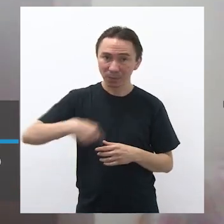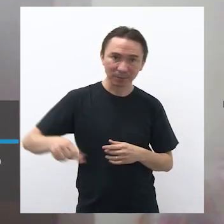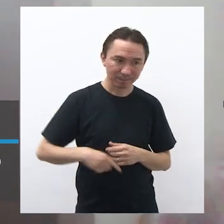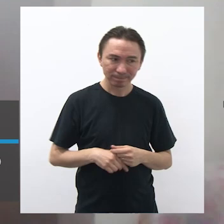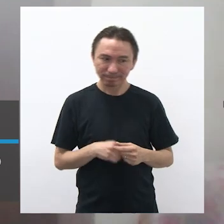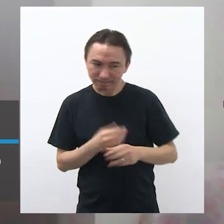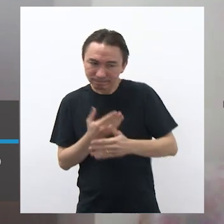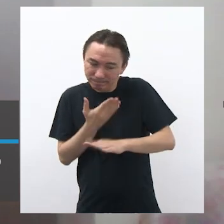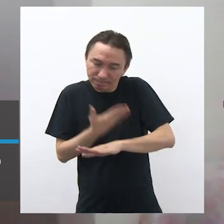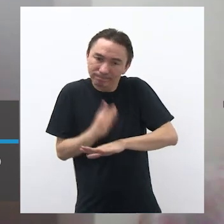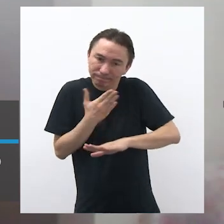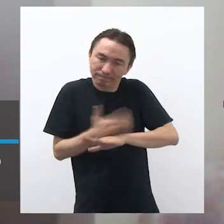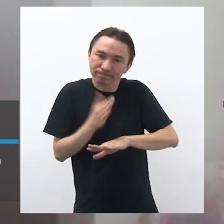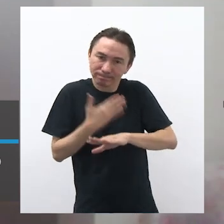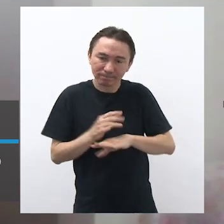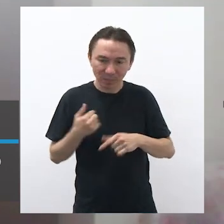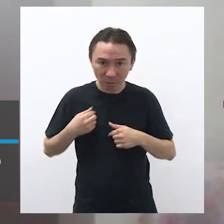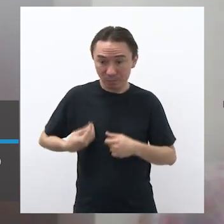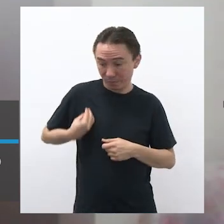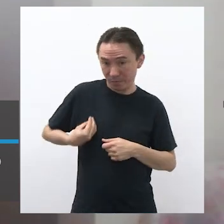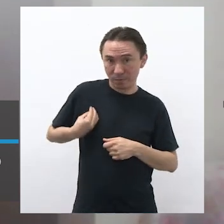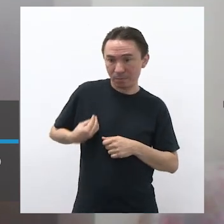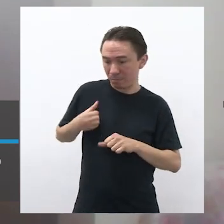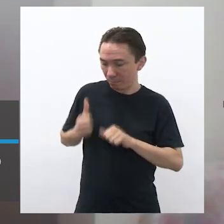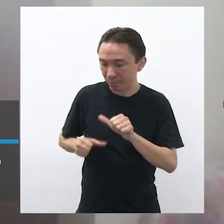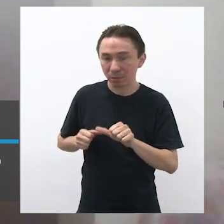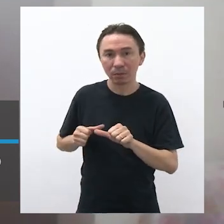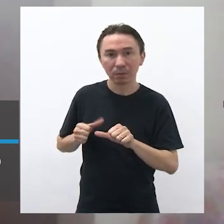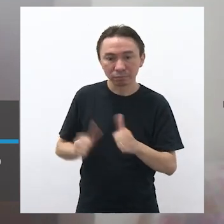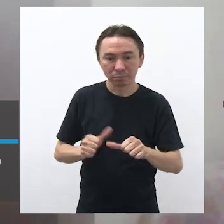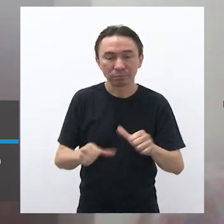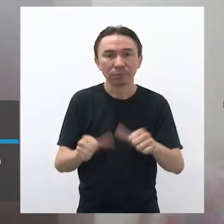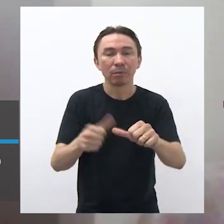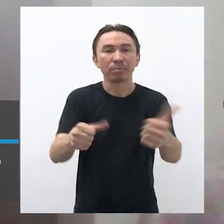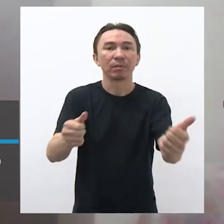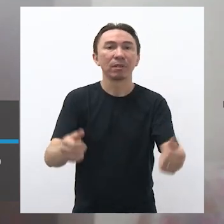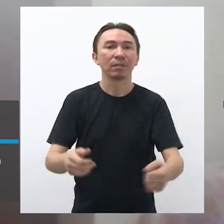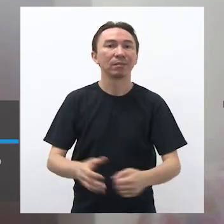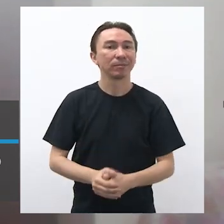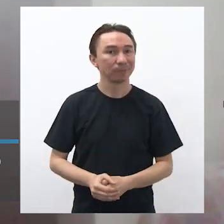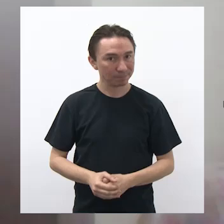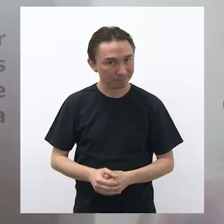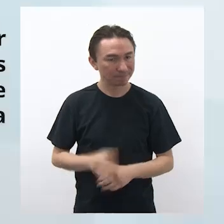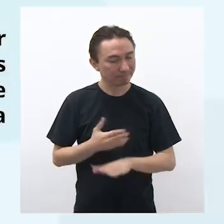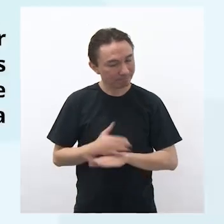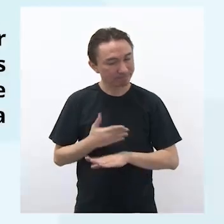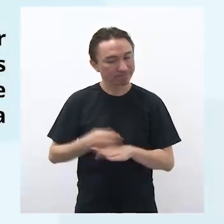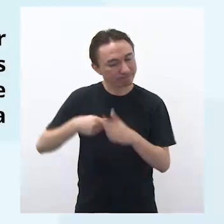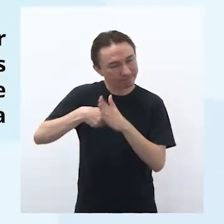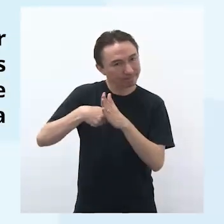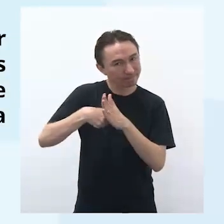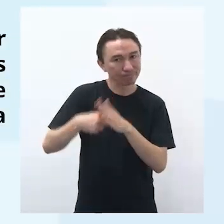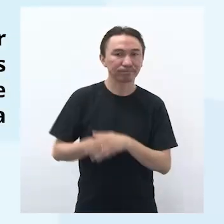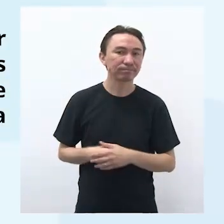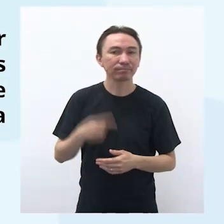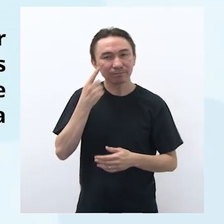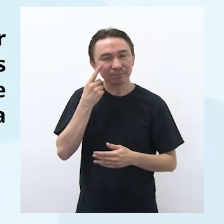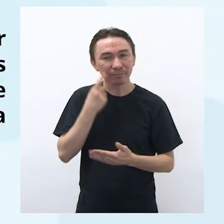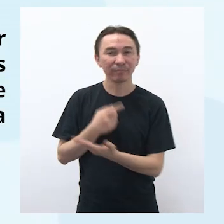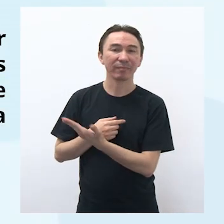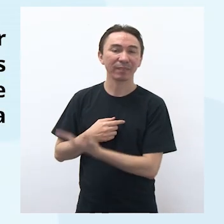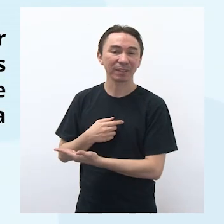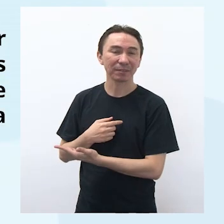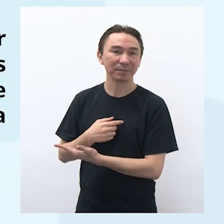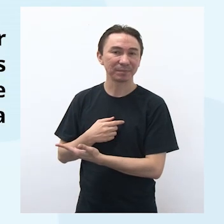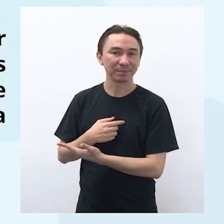vêm acontecendo na nossa vida. E aí, na sequência, eu já queria trazer para vocês o próximo slide, que é um slide